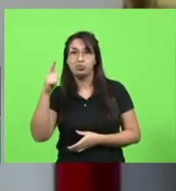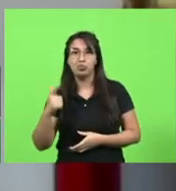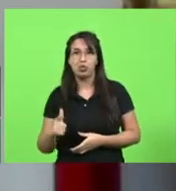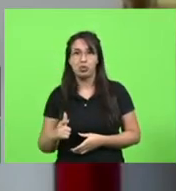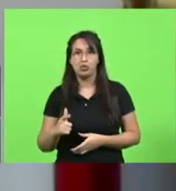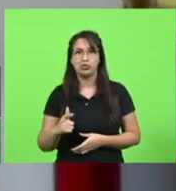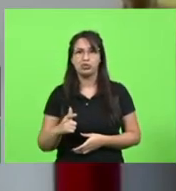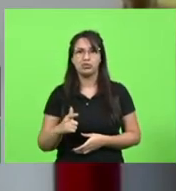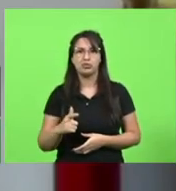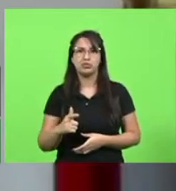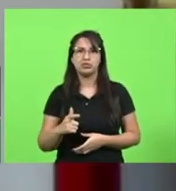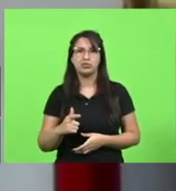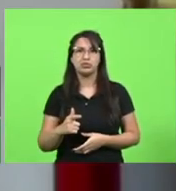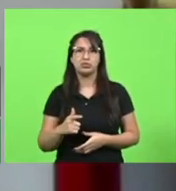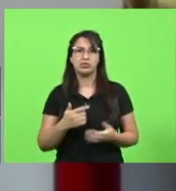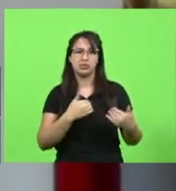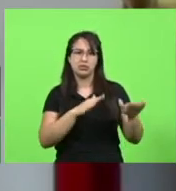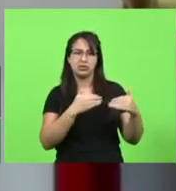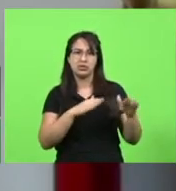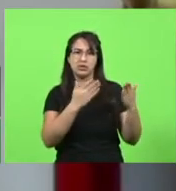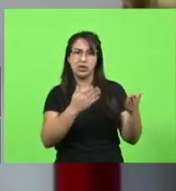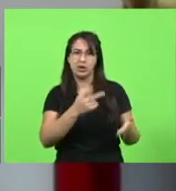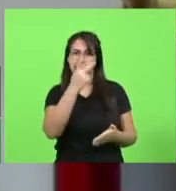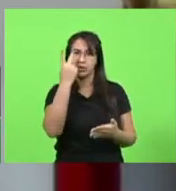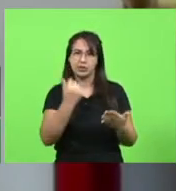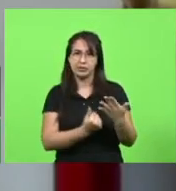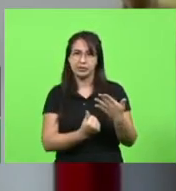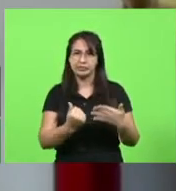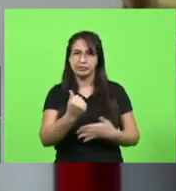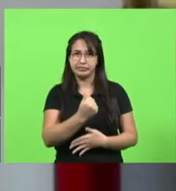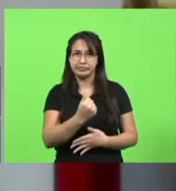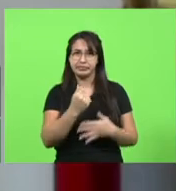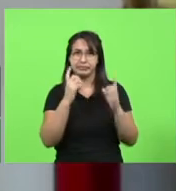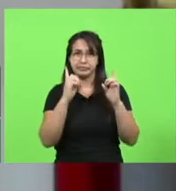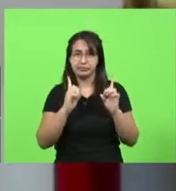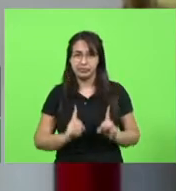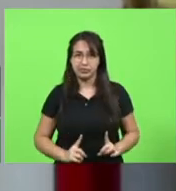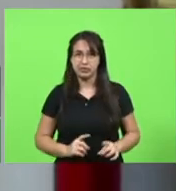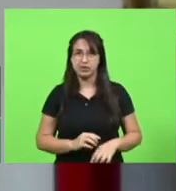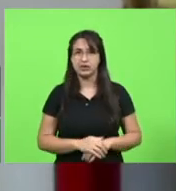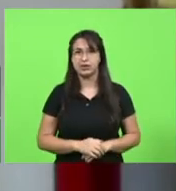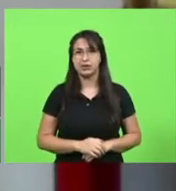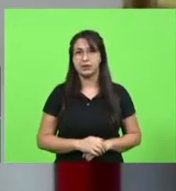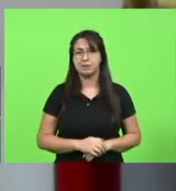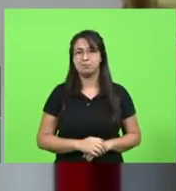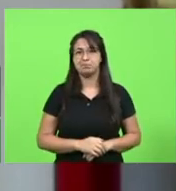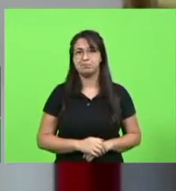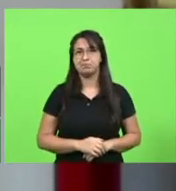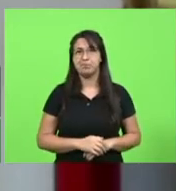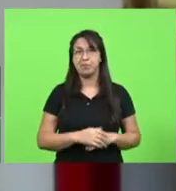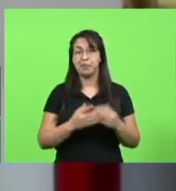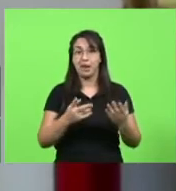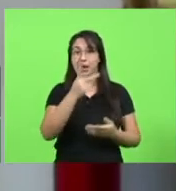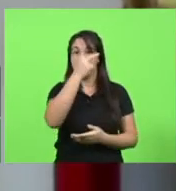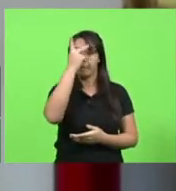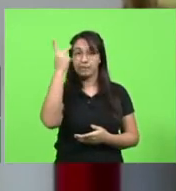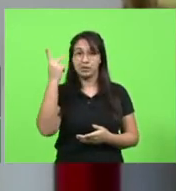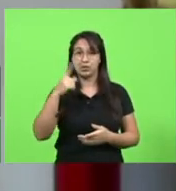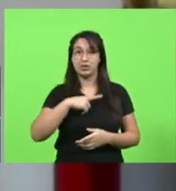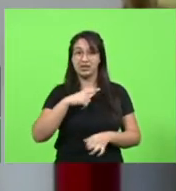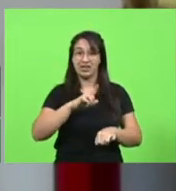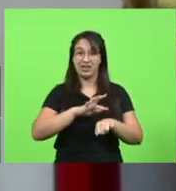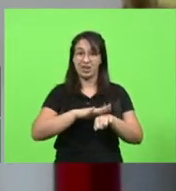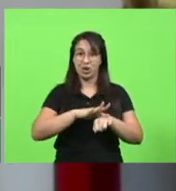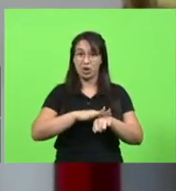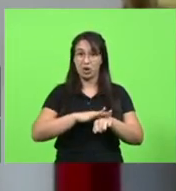à vacinação das pessoas com deficiência. As pessoas com deficiências, doenças raras, elas são prioridade. Já